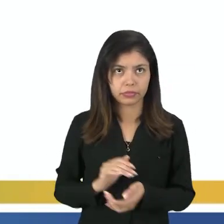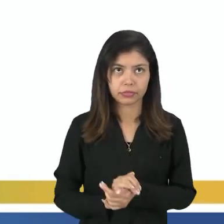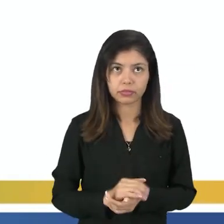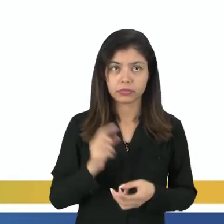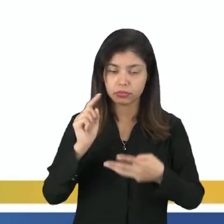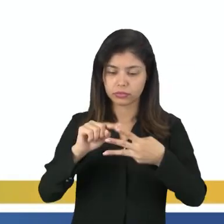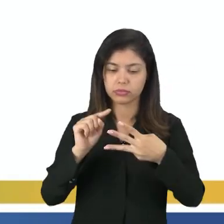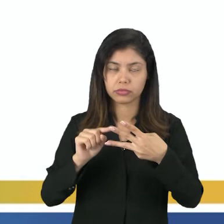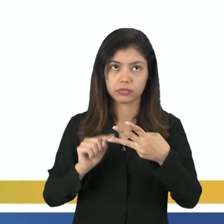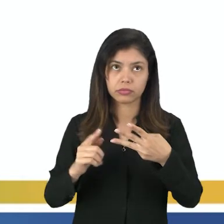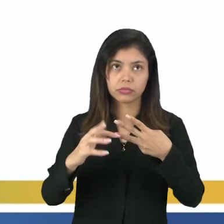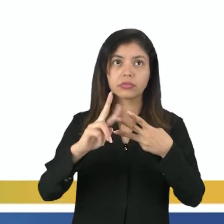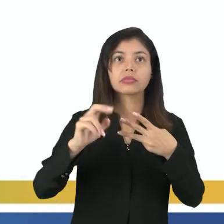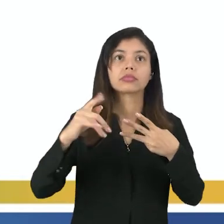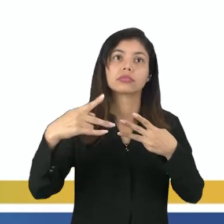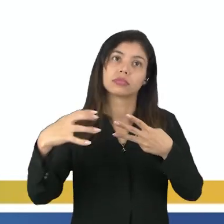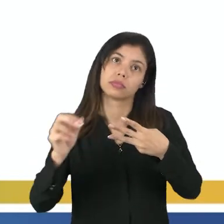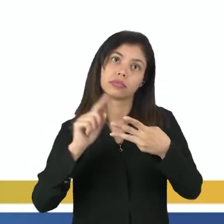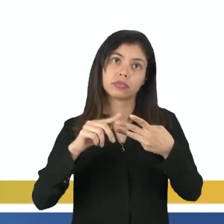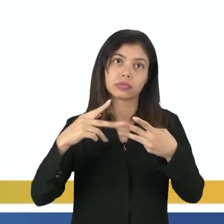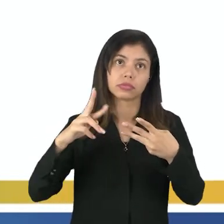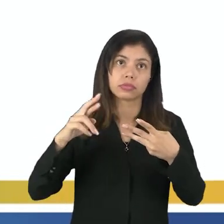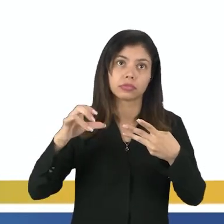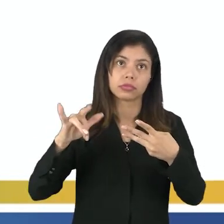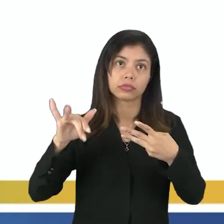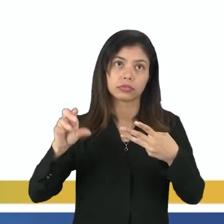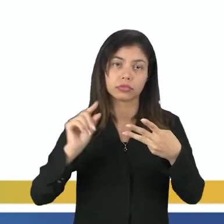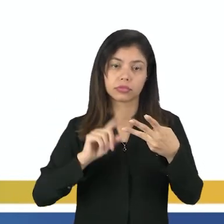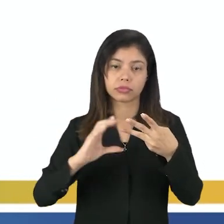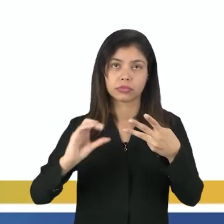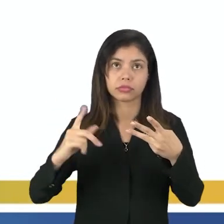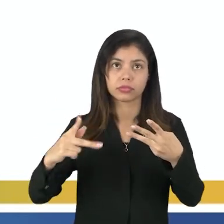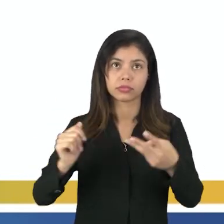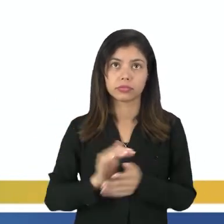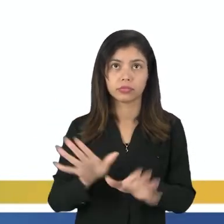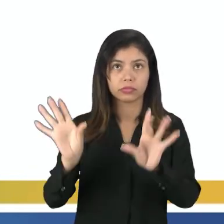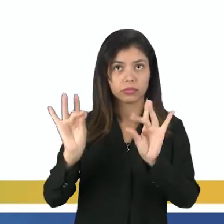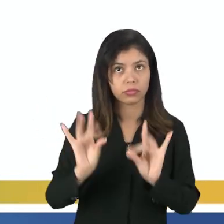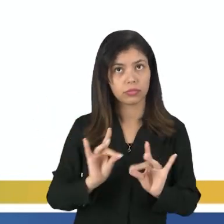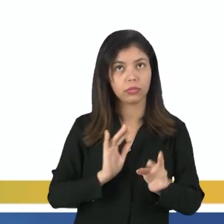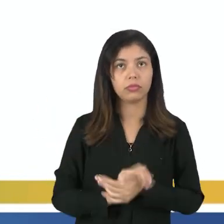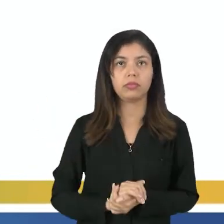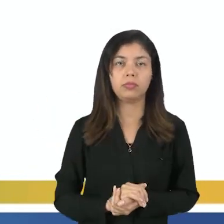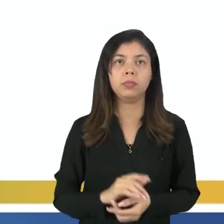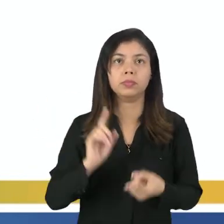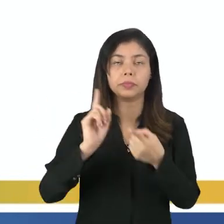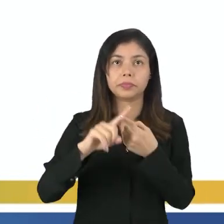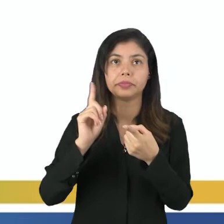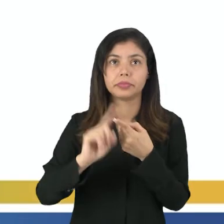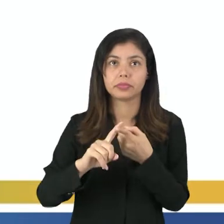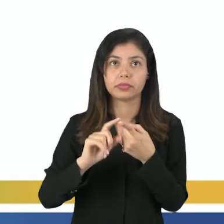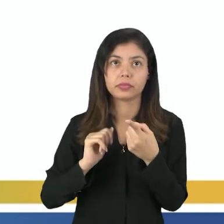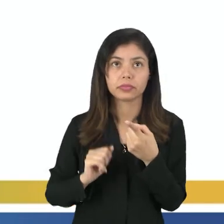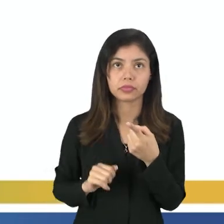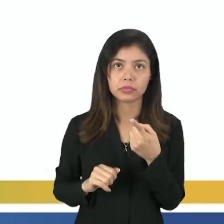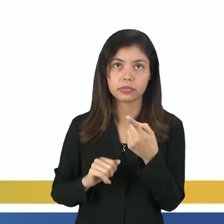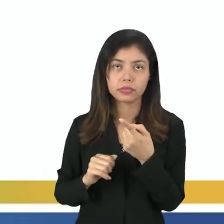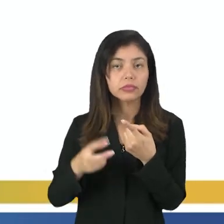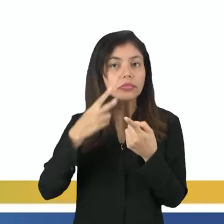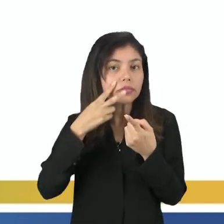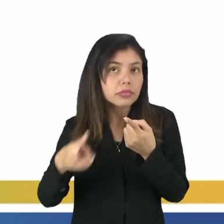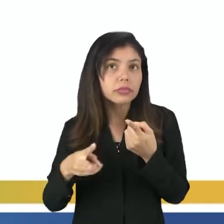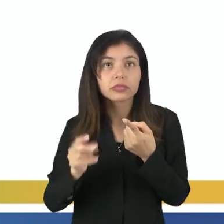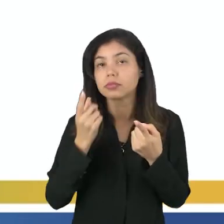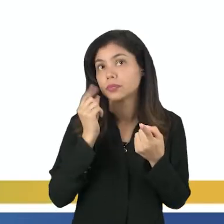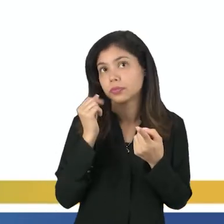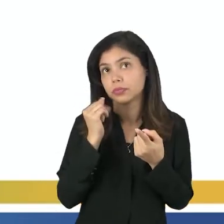temos três tipos, os transparentes, os translúcidos e os opacos. O que são cada um? No primeiro ali, ó, você está vendo